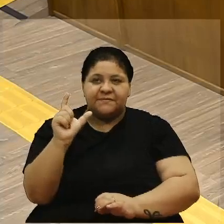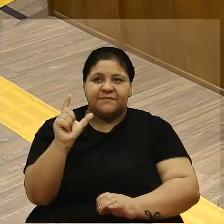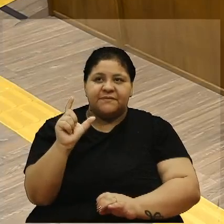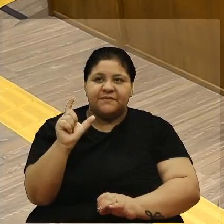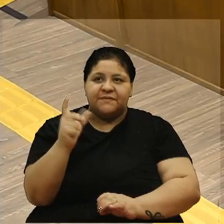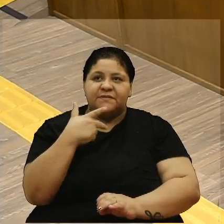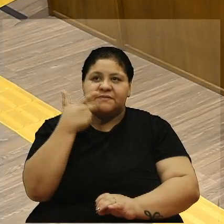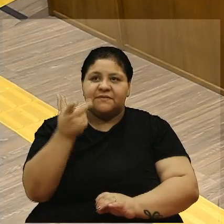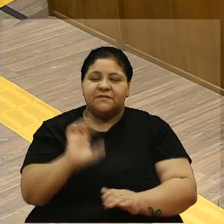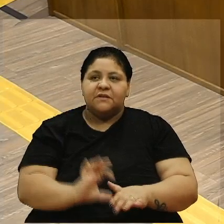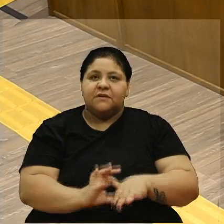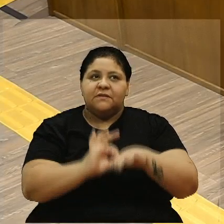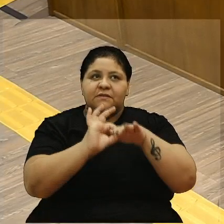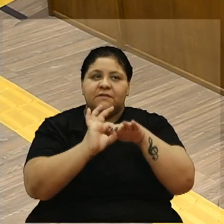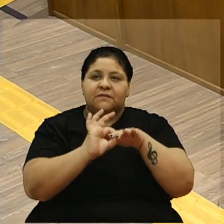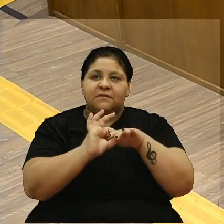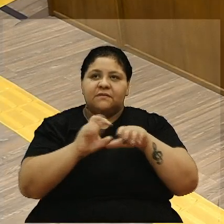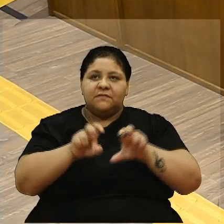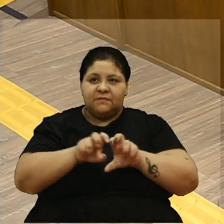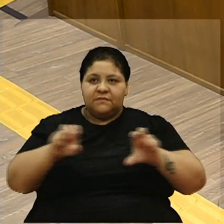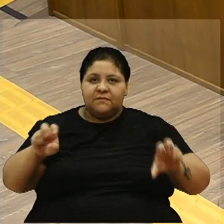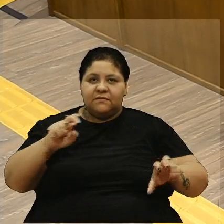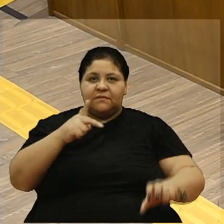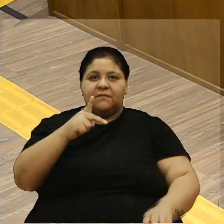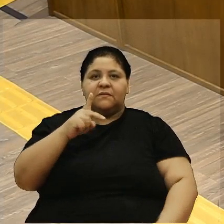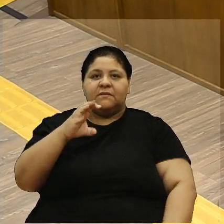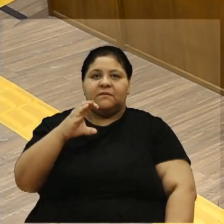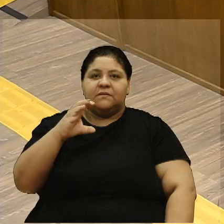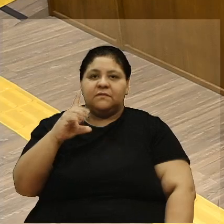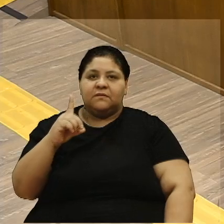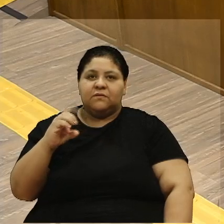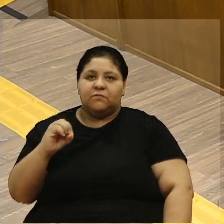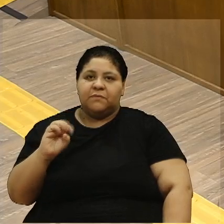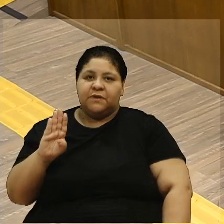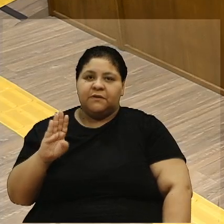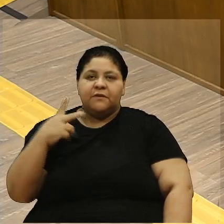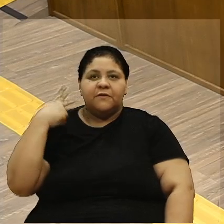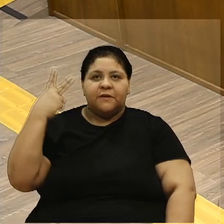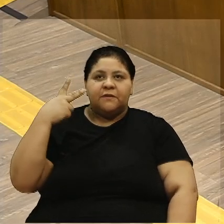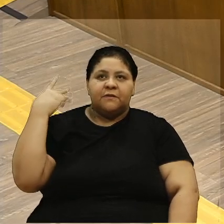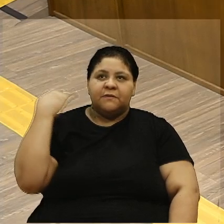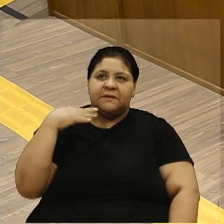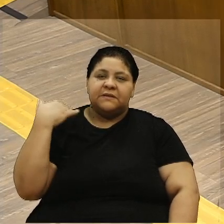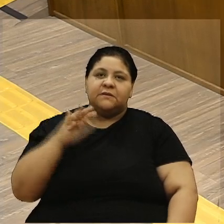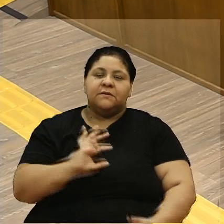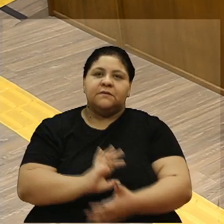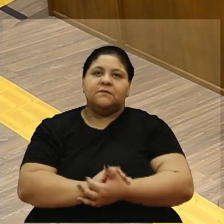Em declaração de líder da bancada do PCdoB, vereadora Andressa Marques.